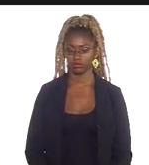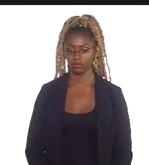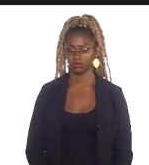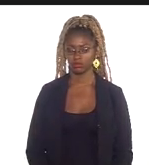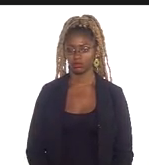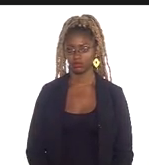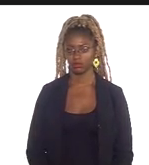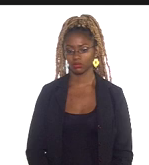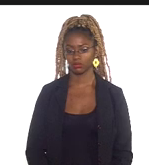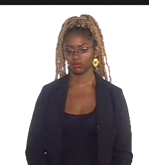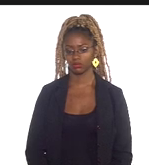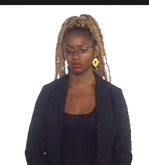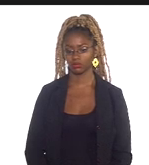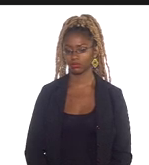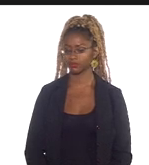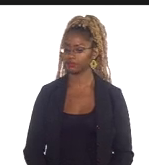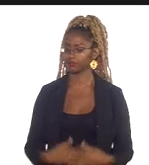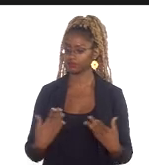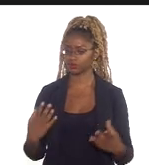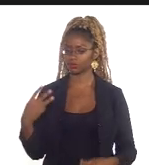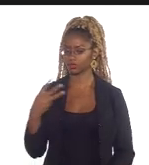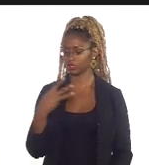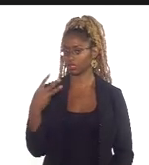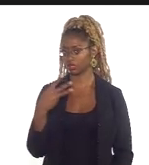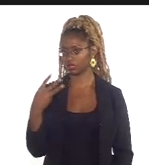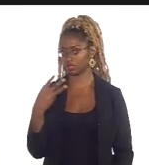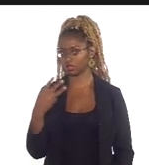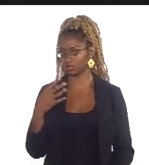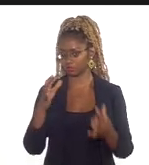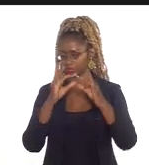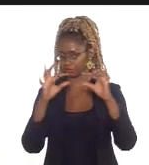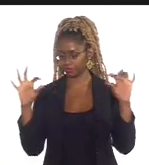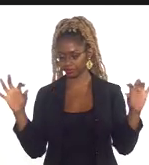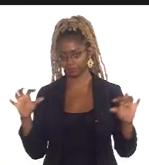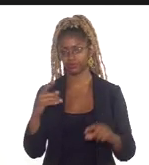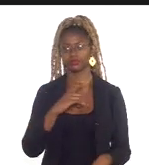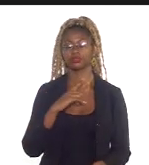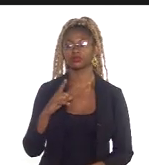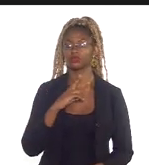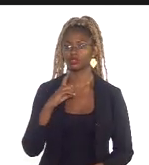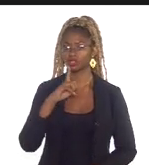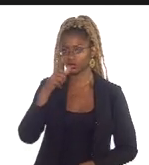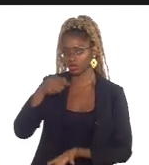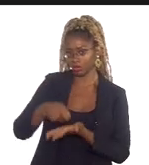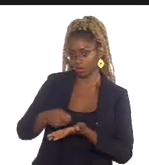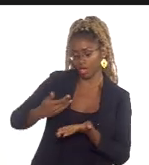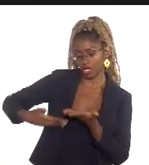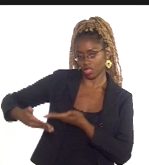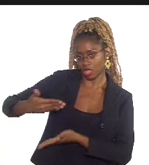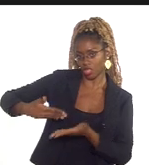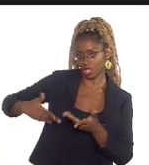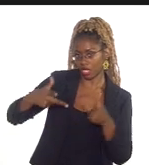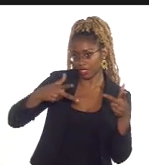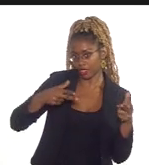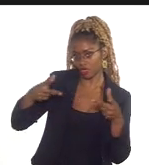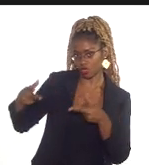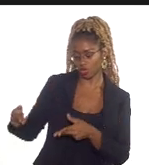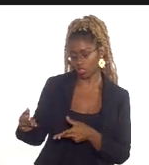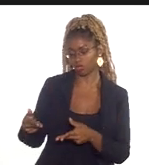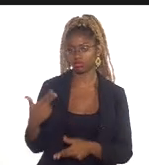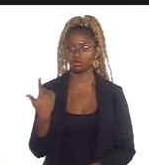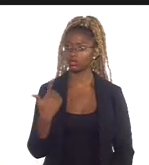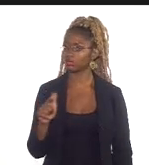e a cláusula terceira, que é a única cláusula que tem uma obrigação mútua, e não